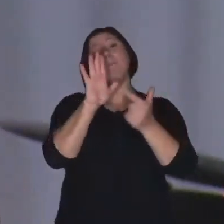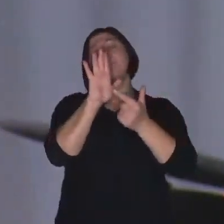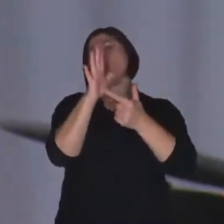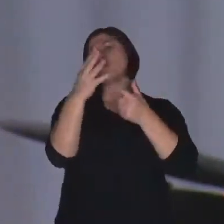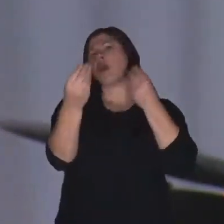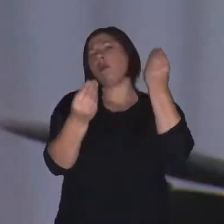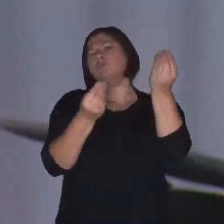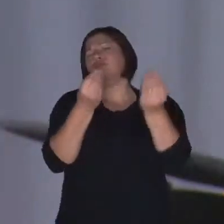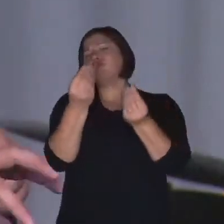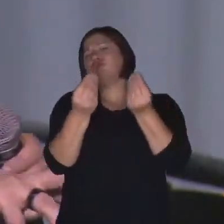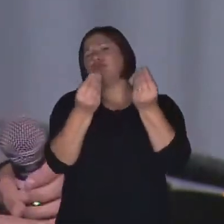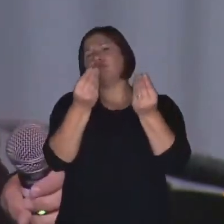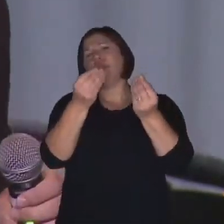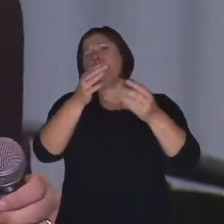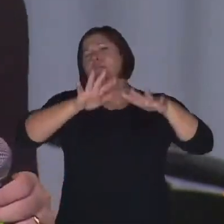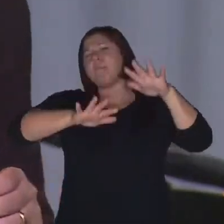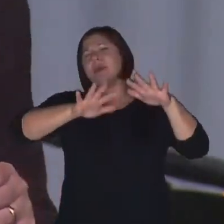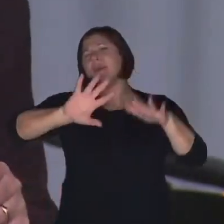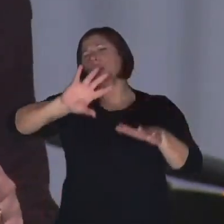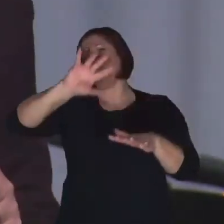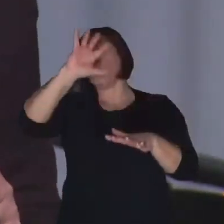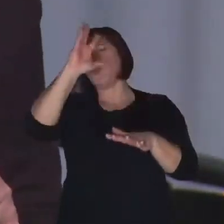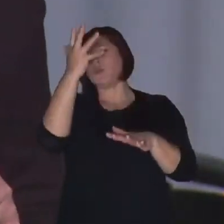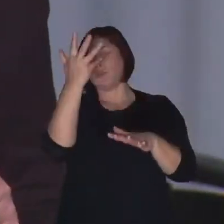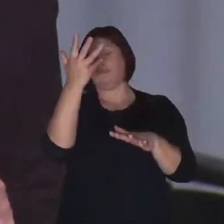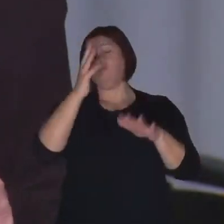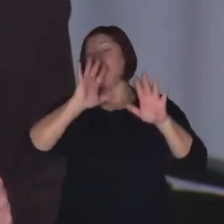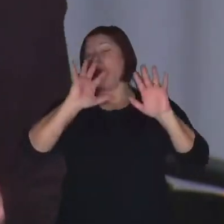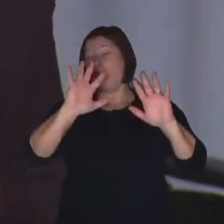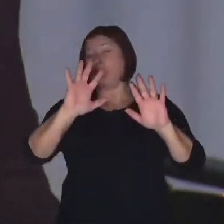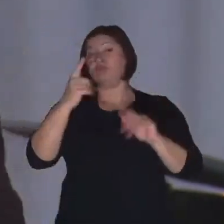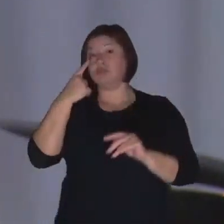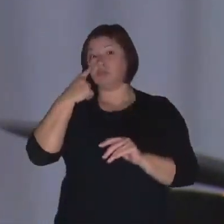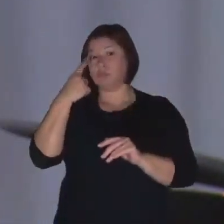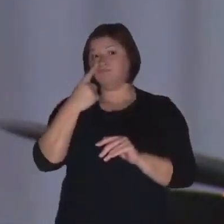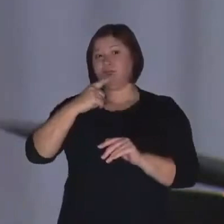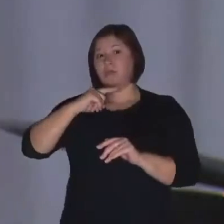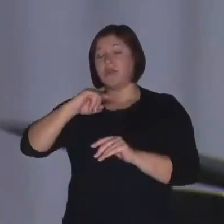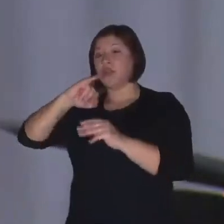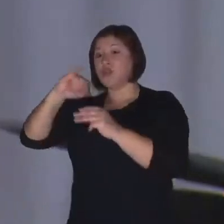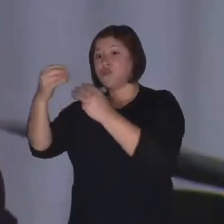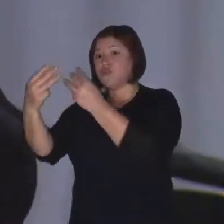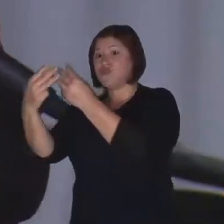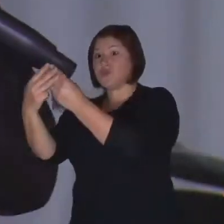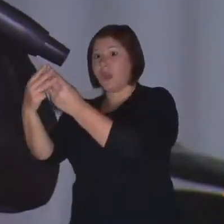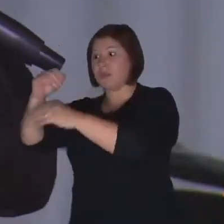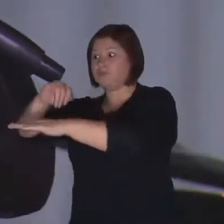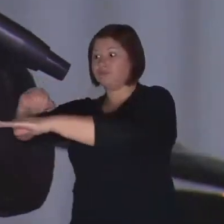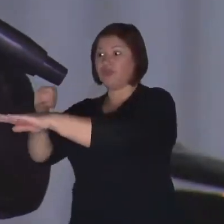Olhem só, eles já tinham saído da Judéia e agora estavam chegando na Babilônia.